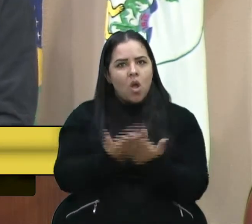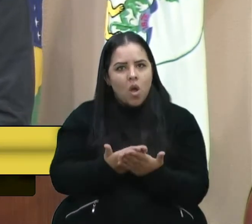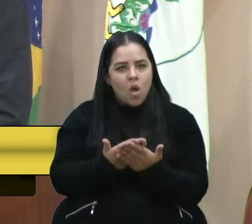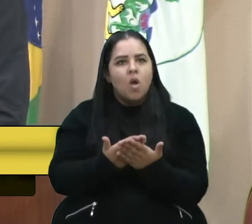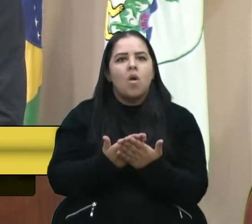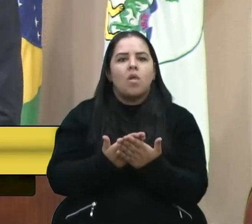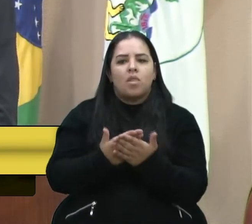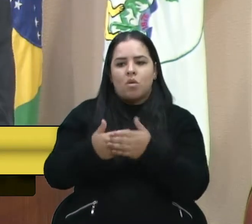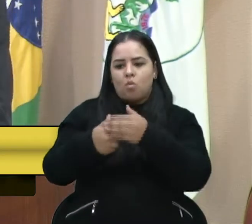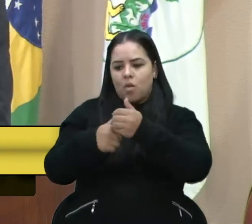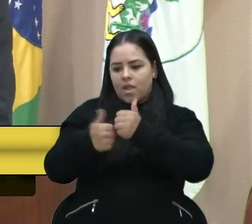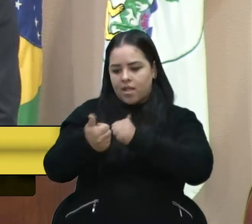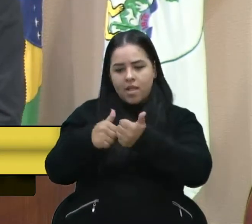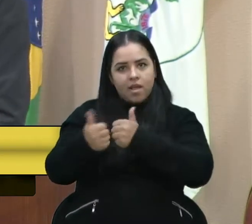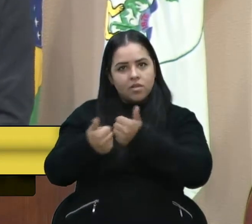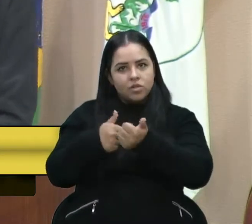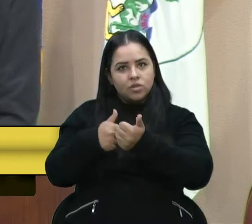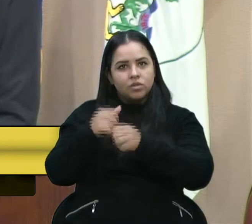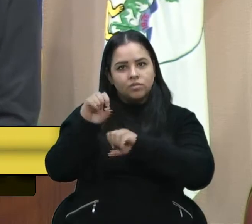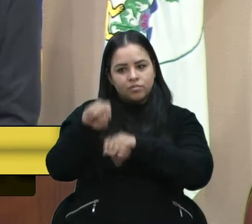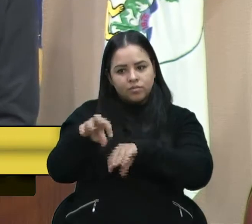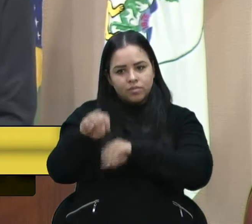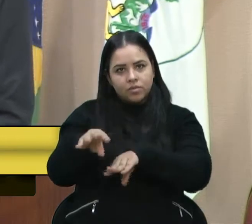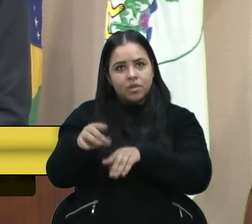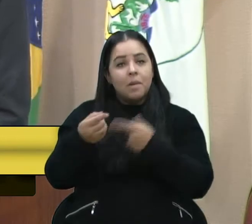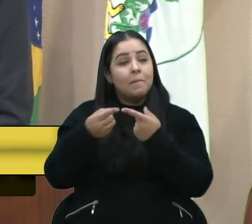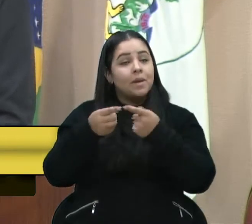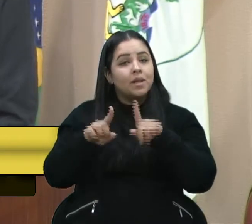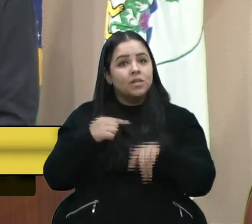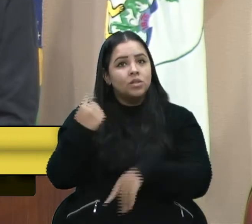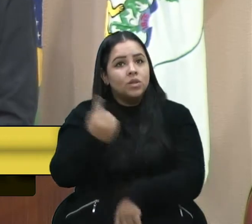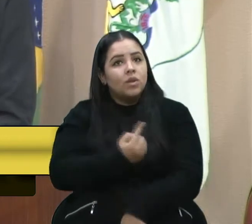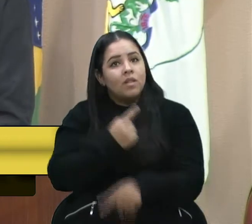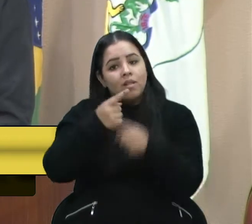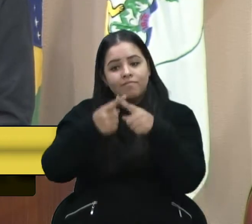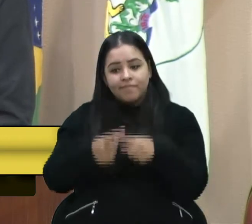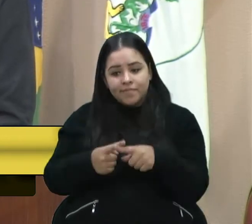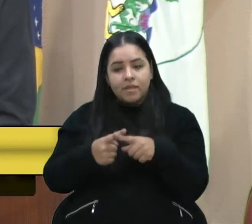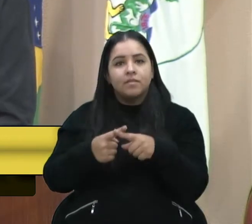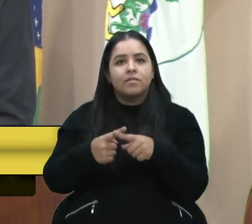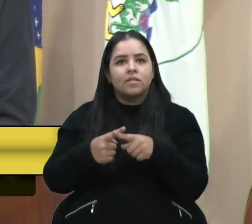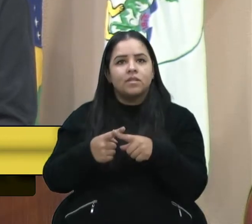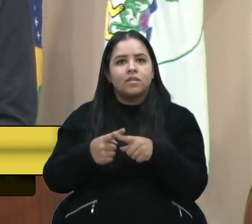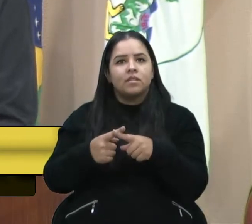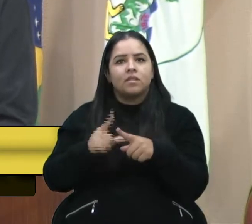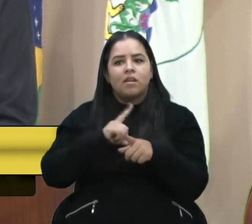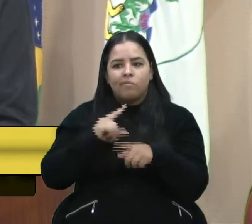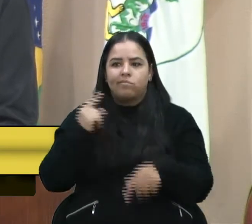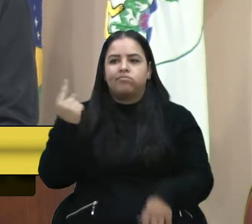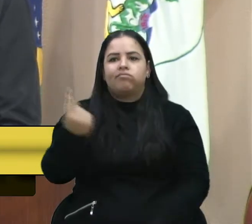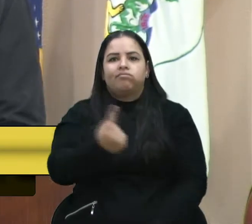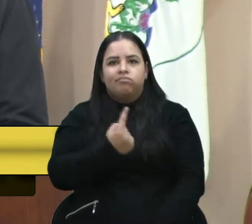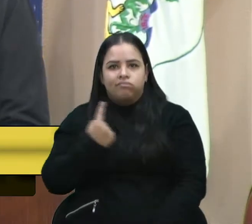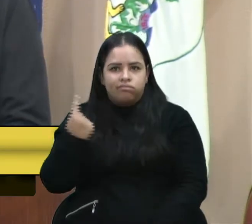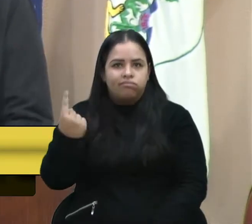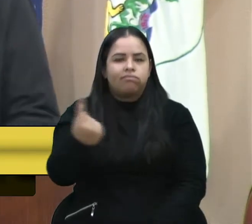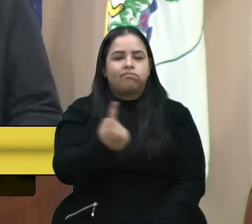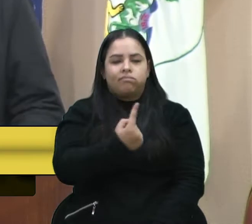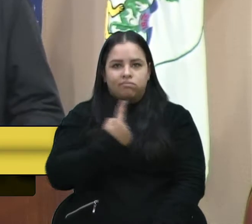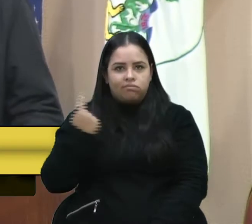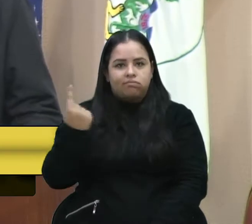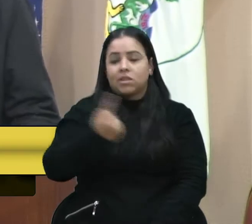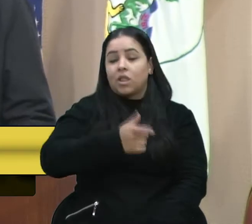sobre a qualidade da educação, mas a gente muitas vezes acaba dando círculos e círculos e círculos e nunca resolvendo o